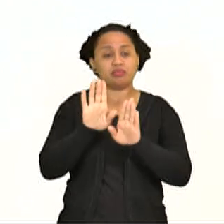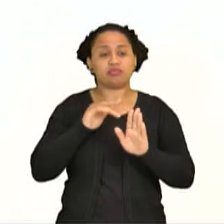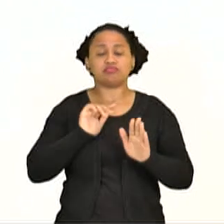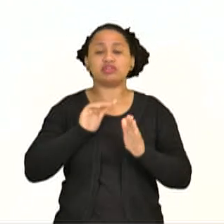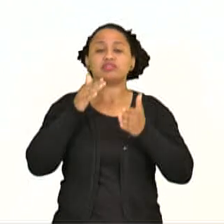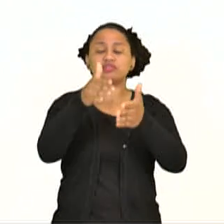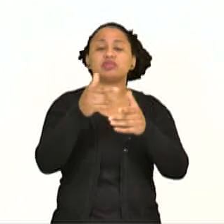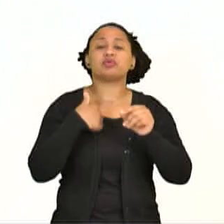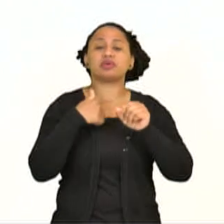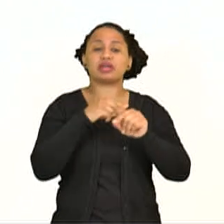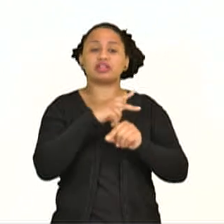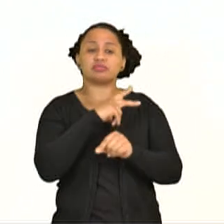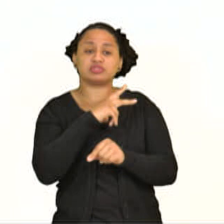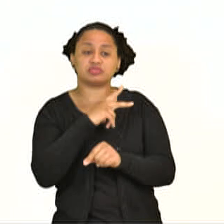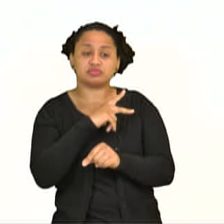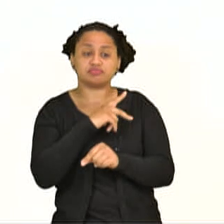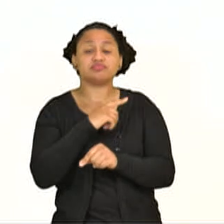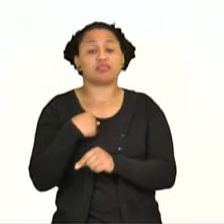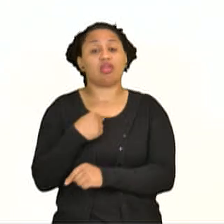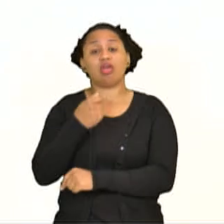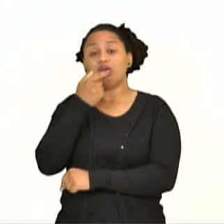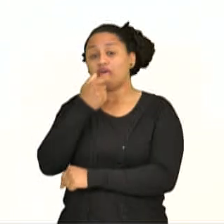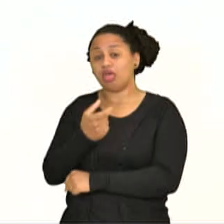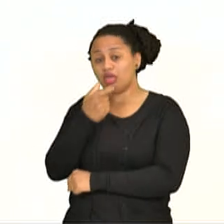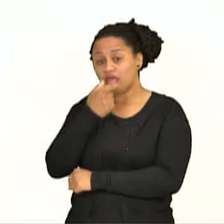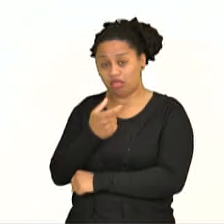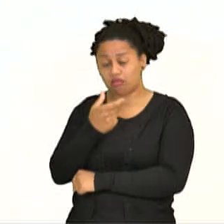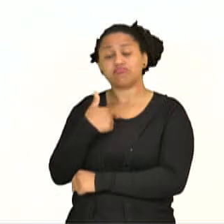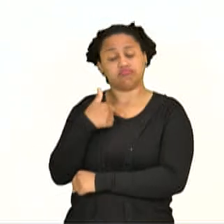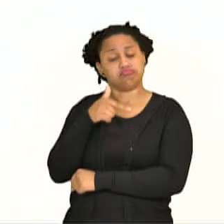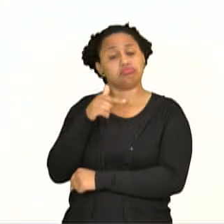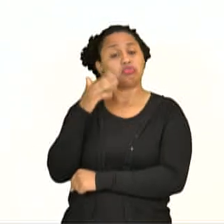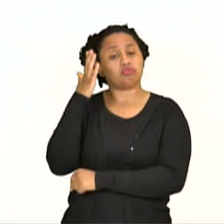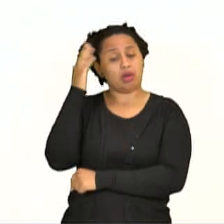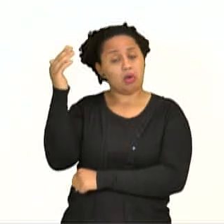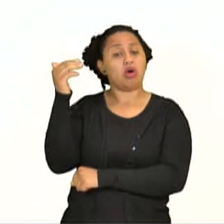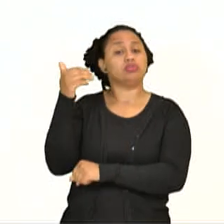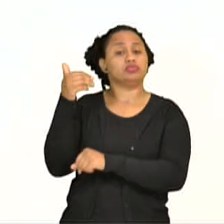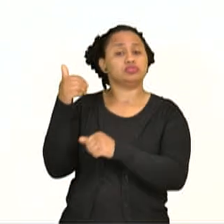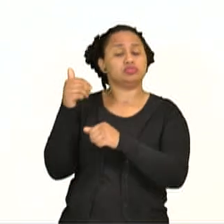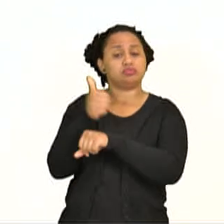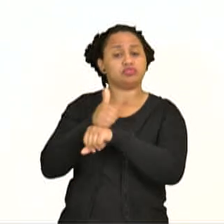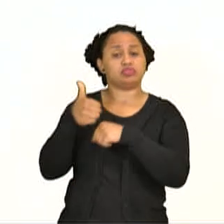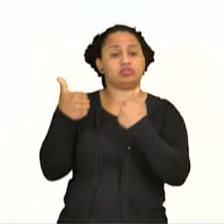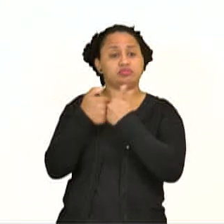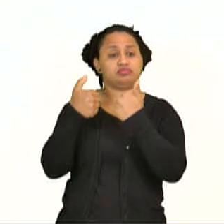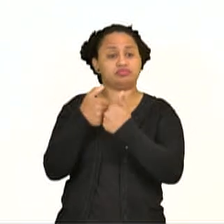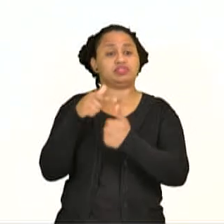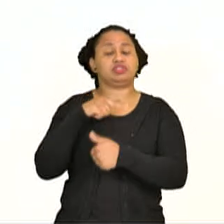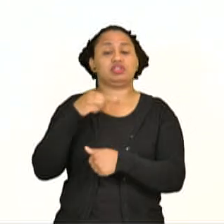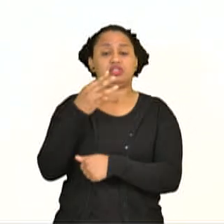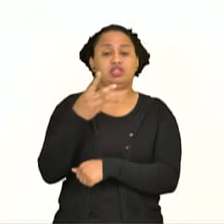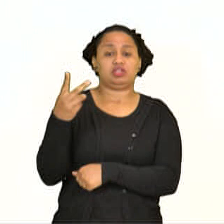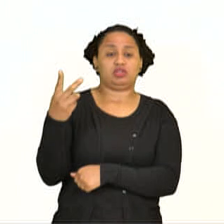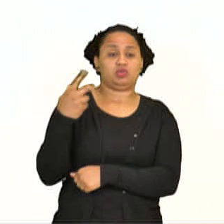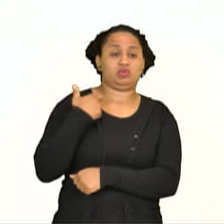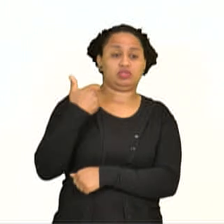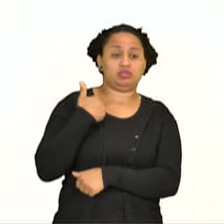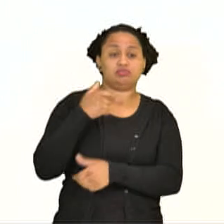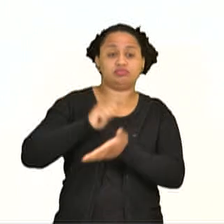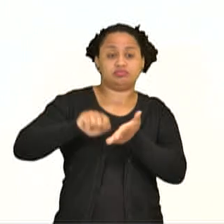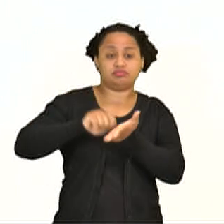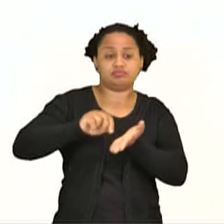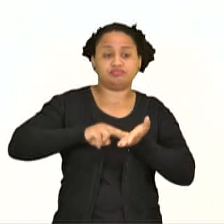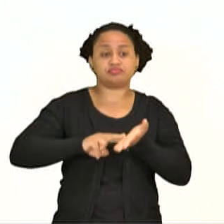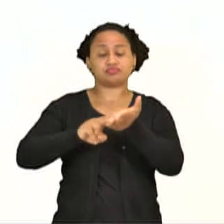de privacidade, Albert Einstein, famoso físico, então com 32 anos, escreveu a seguinte